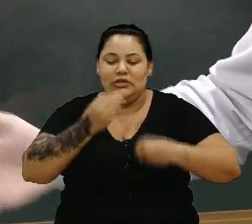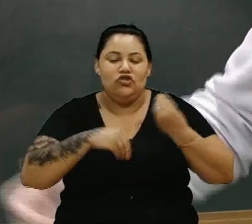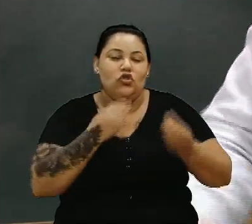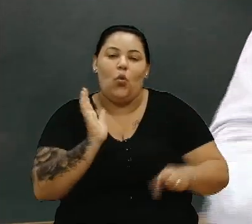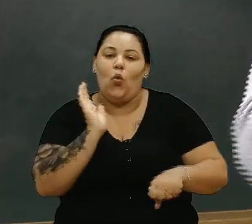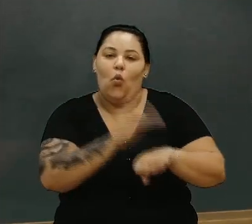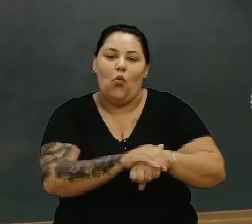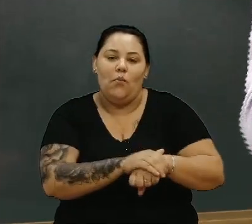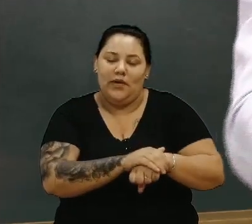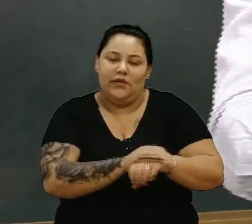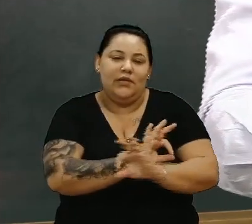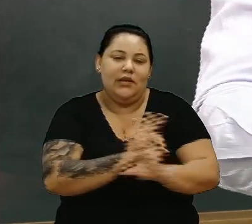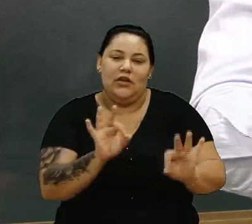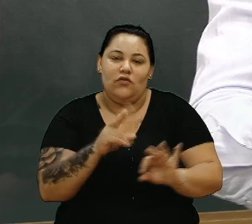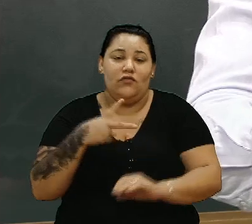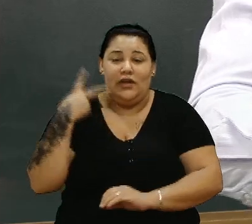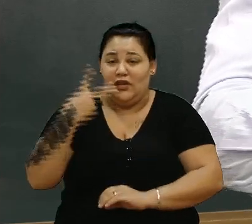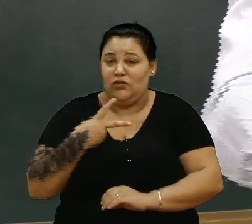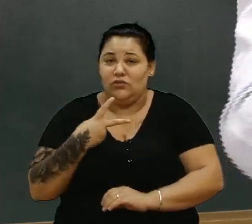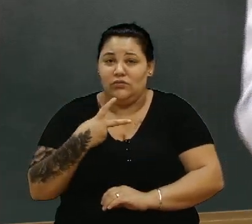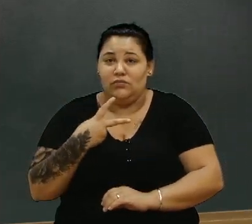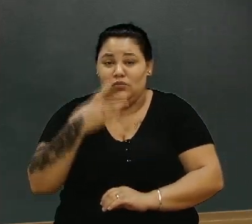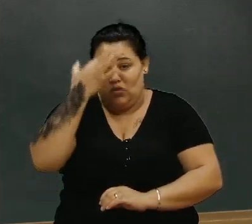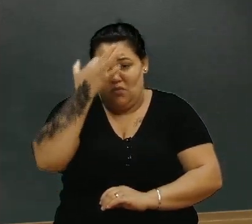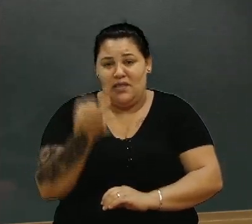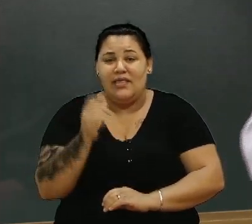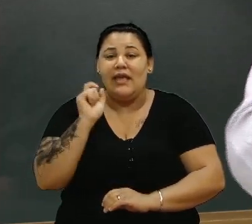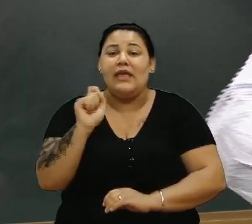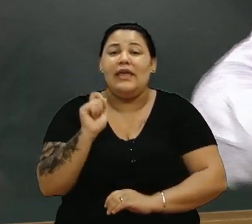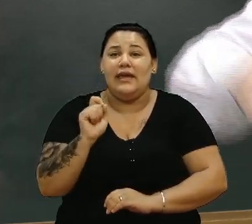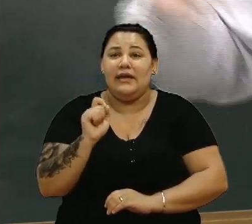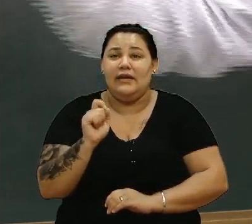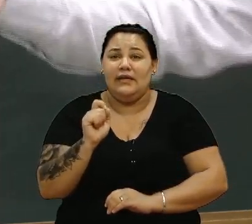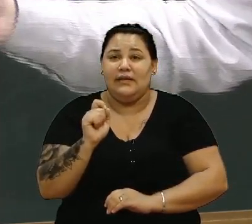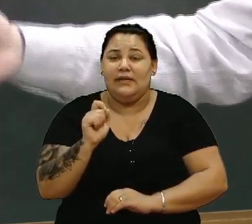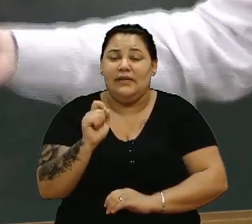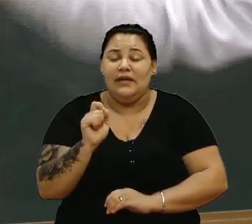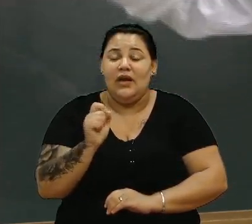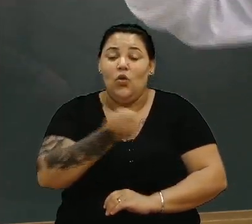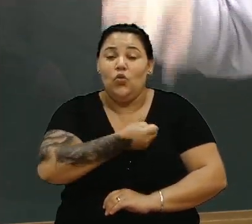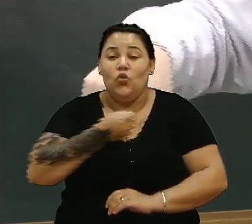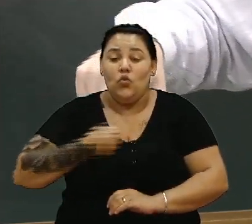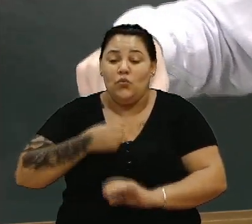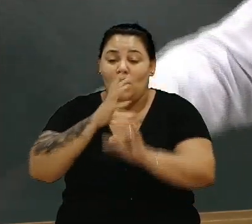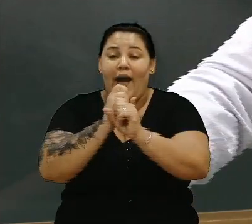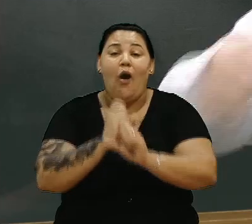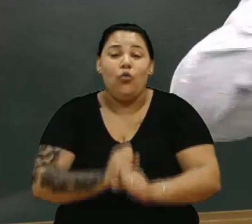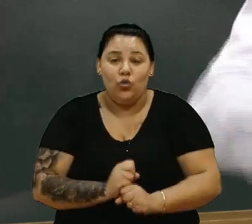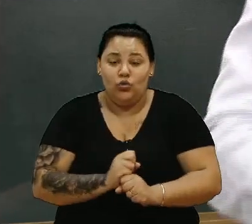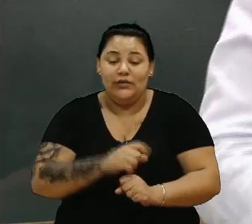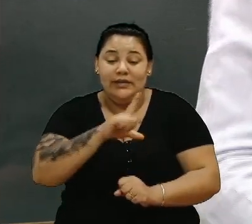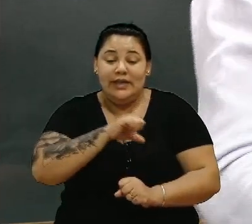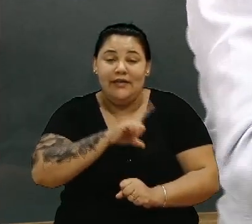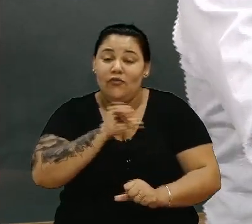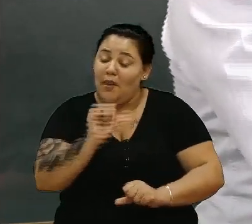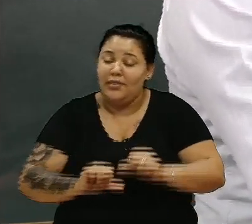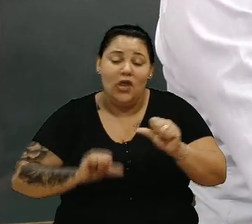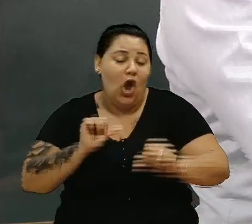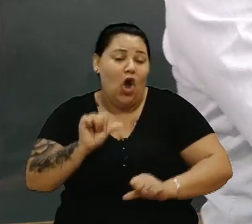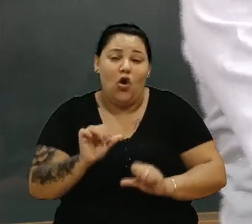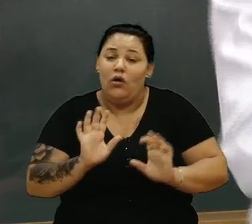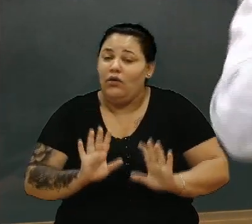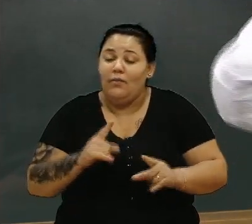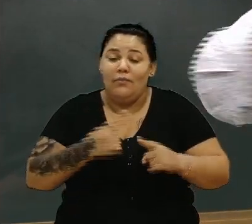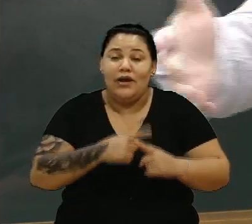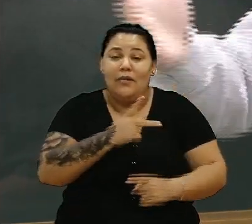se sentir culpado por entender que o déficit primário projetado teve alteração em razão de uma PEC